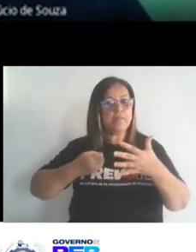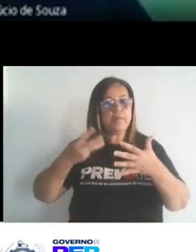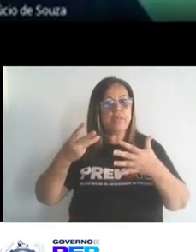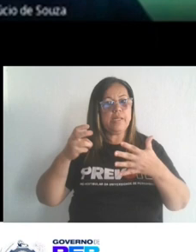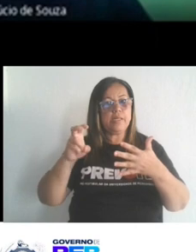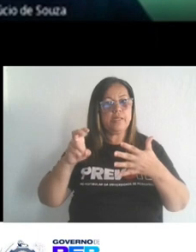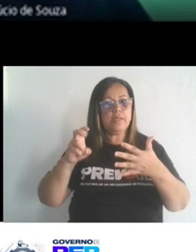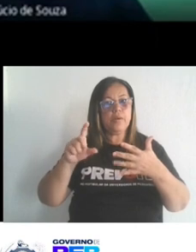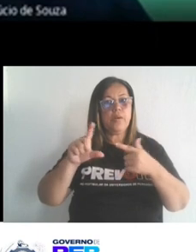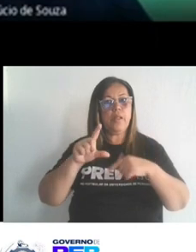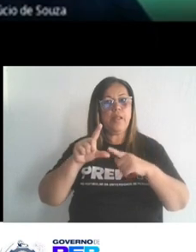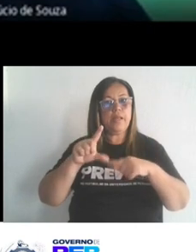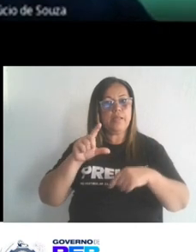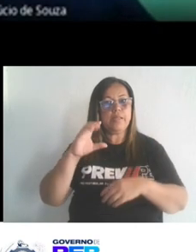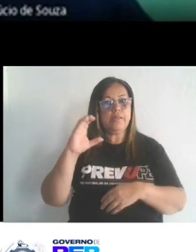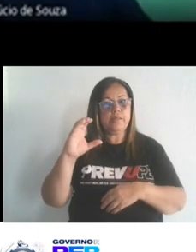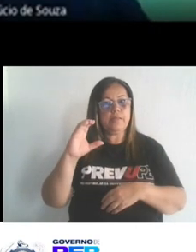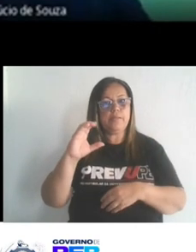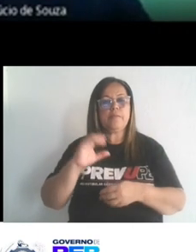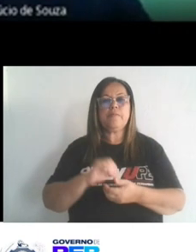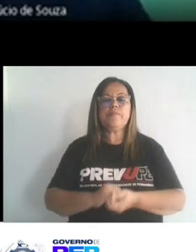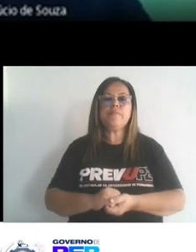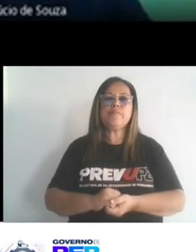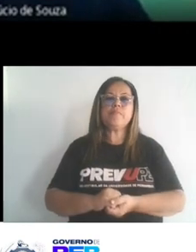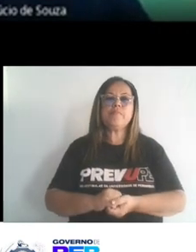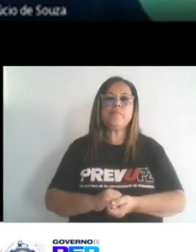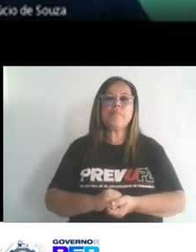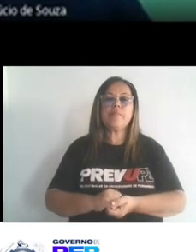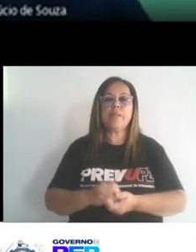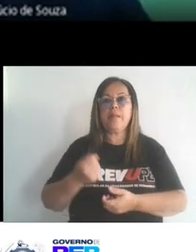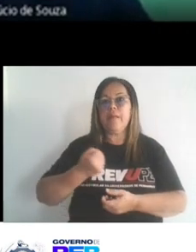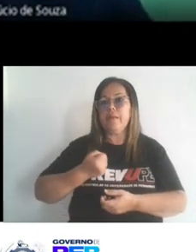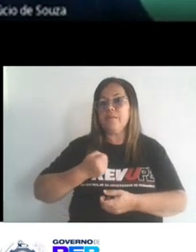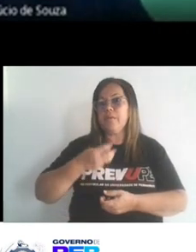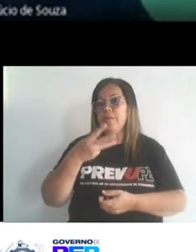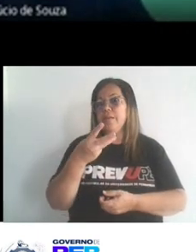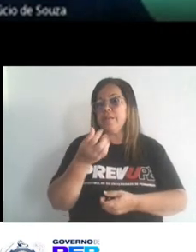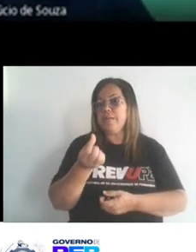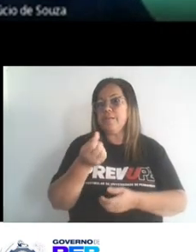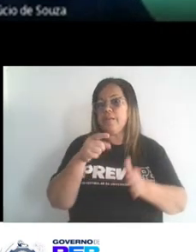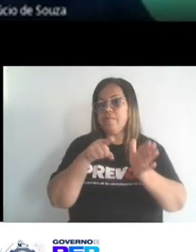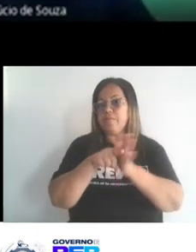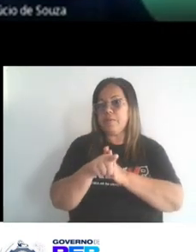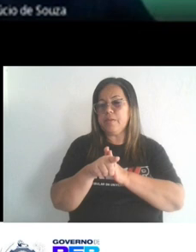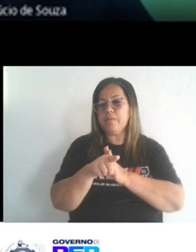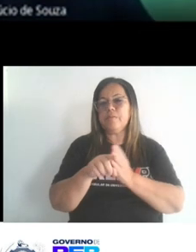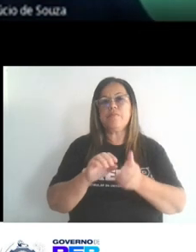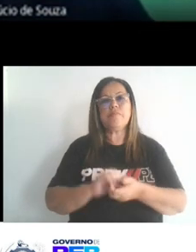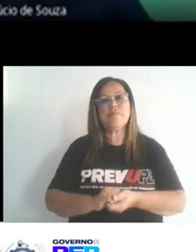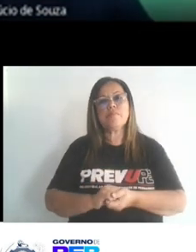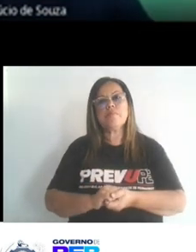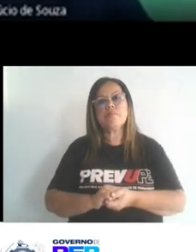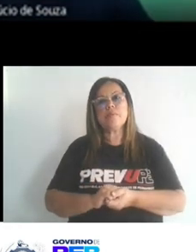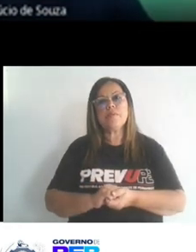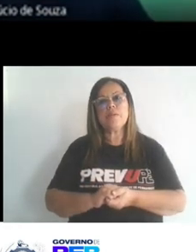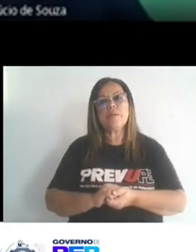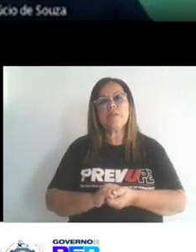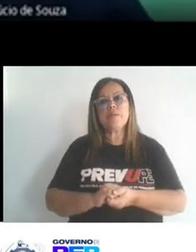a questão 36 a mão de obra africana acabou